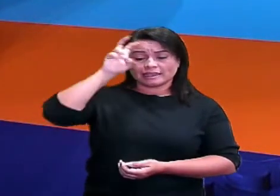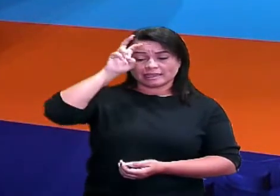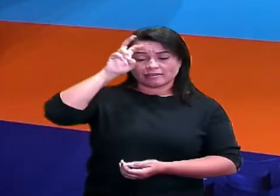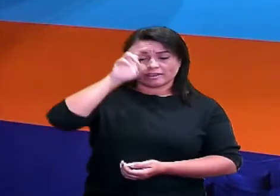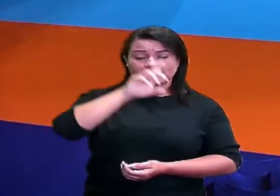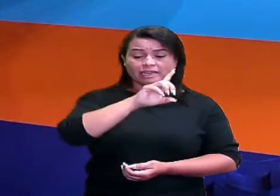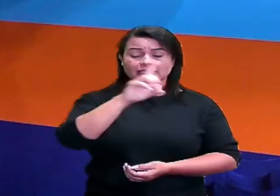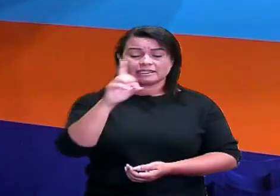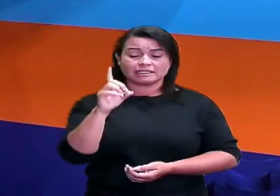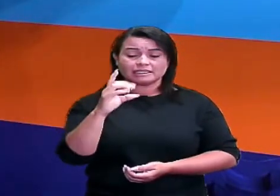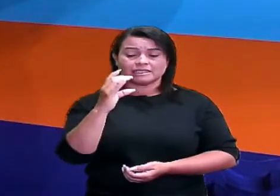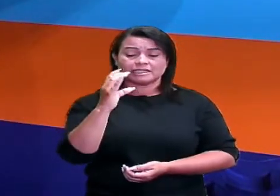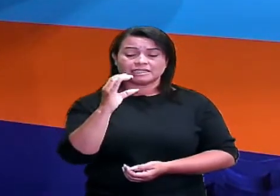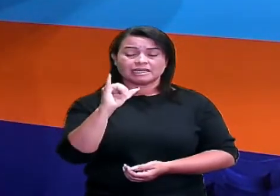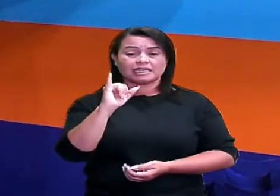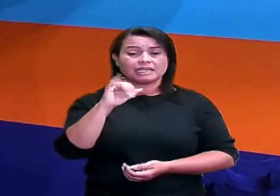dia